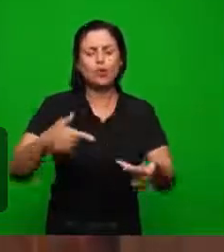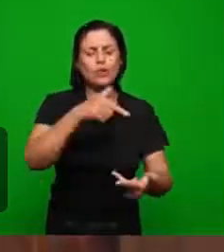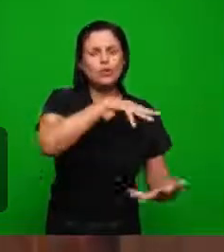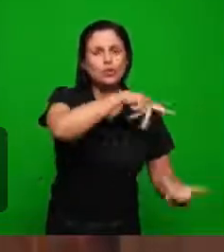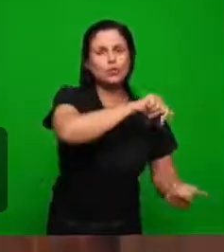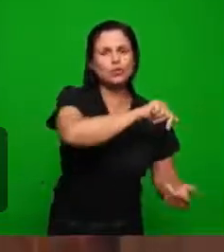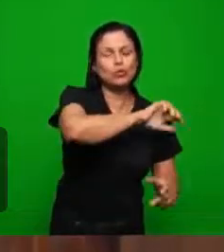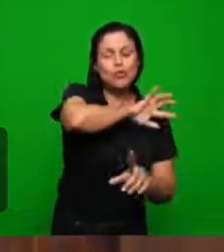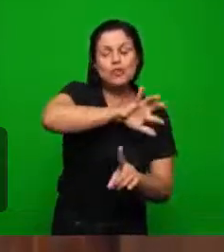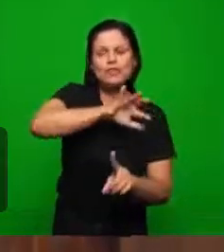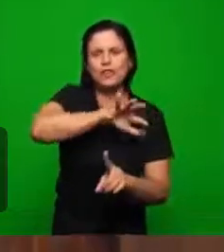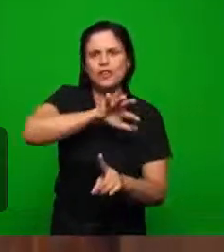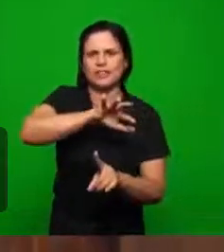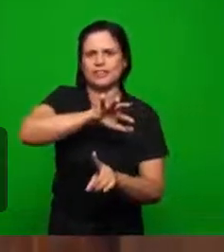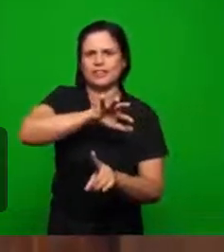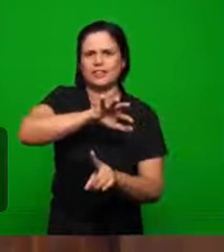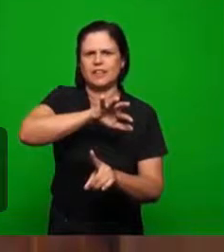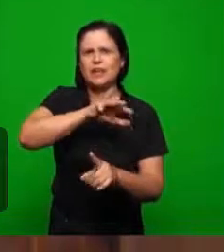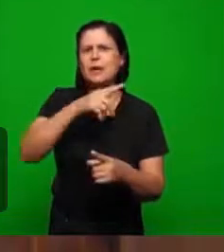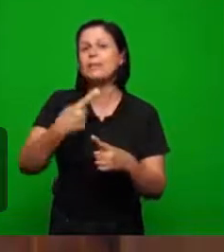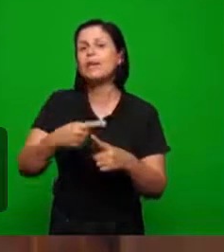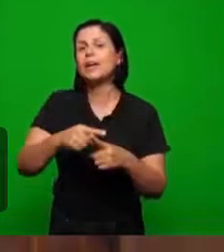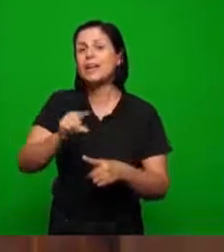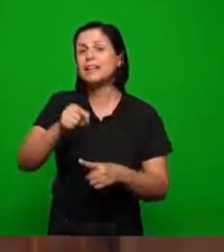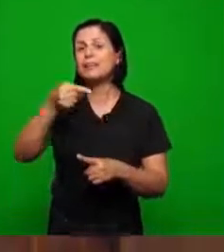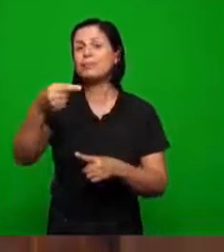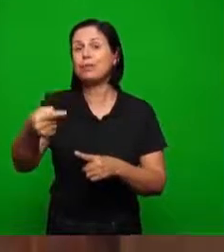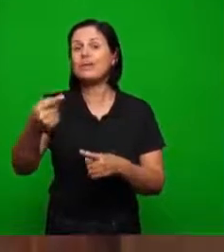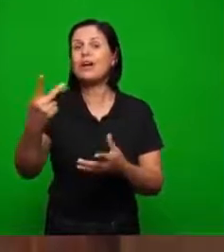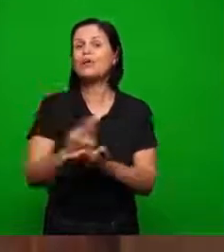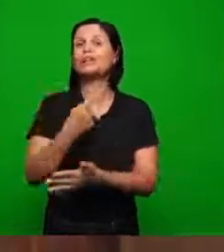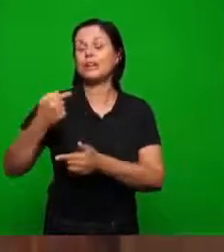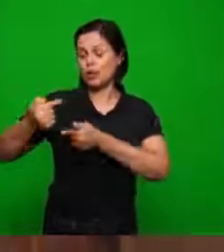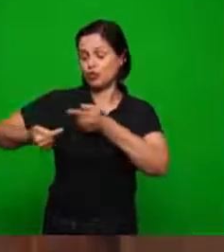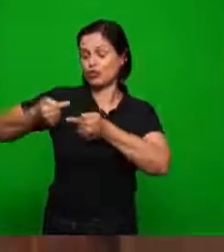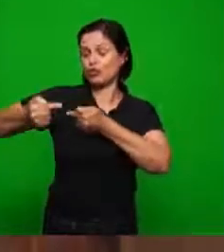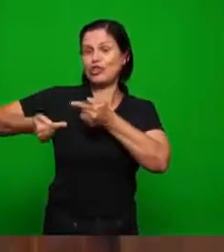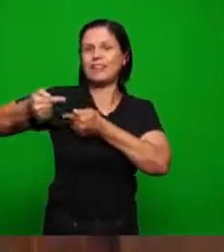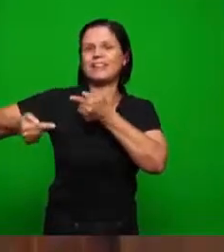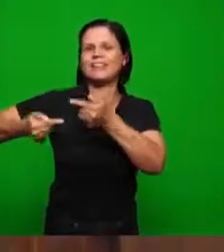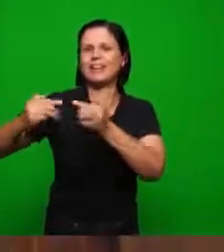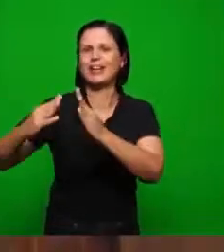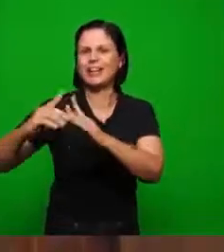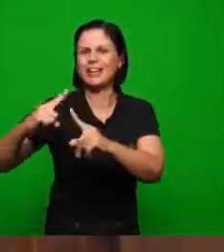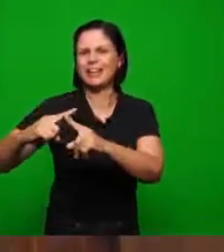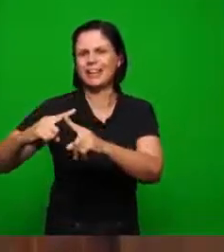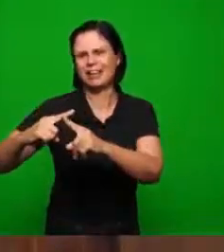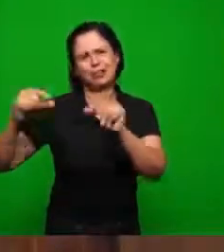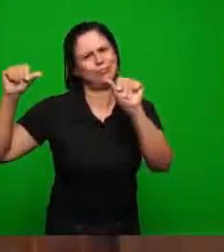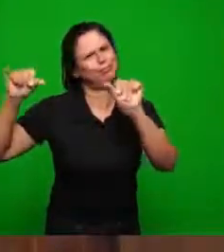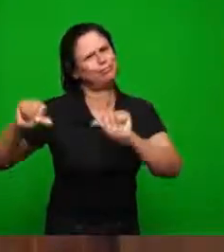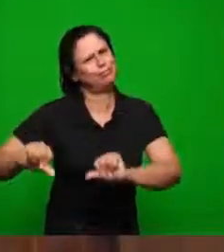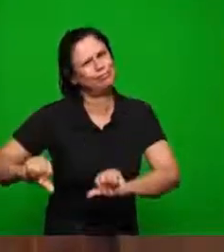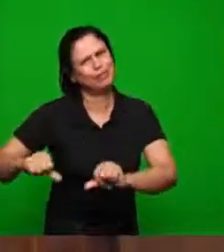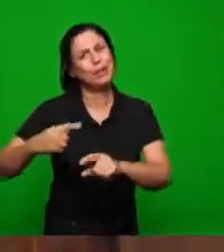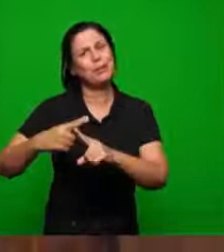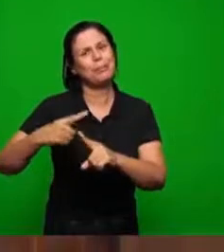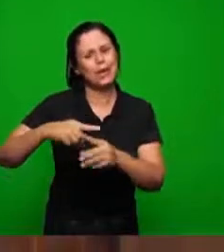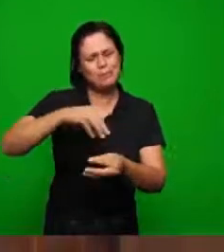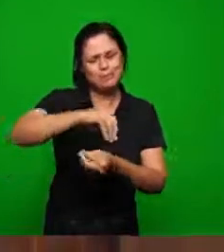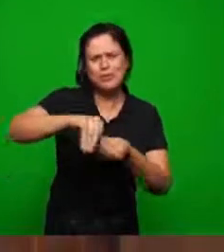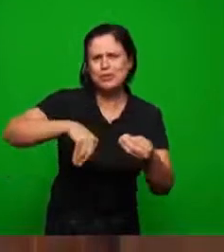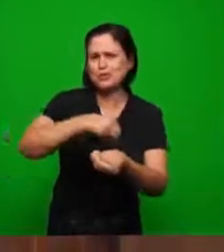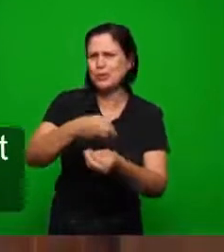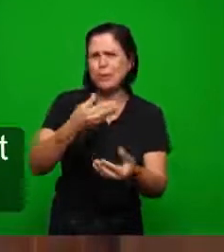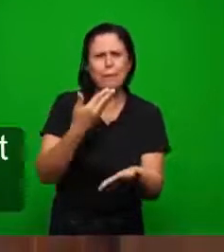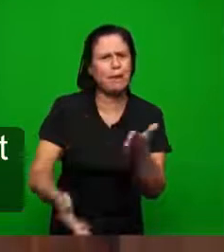quê? Então os filhos iam nascer mortos, era a previsão. A partir disso, então já não tinha